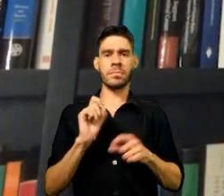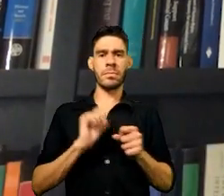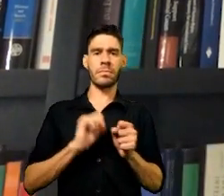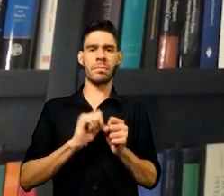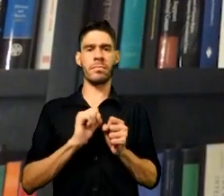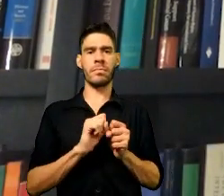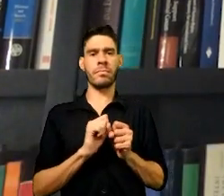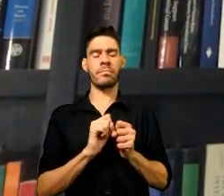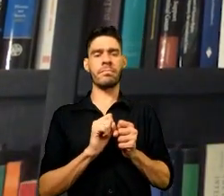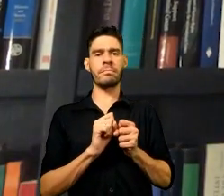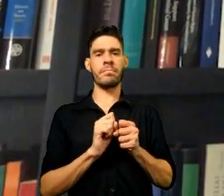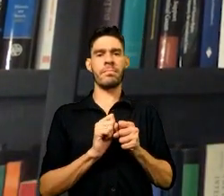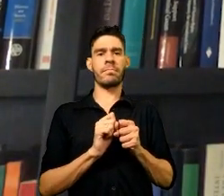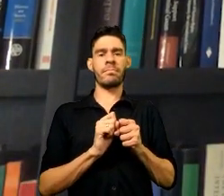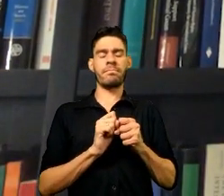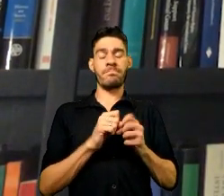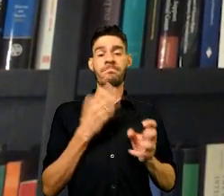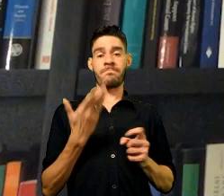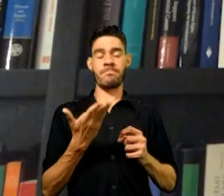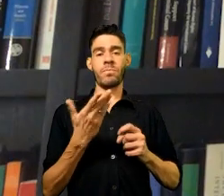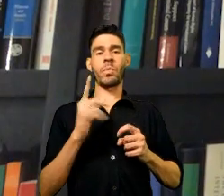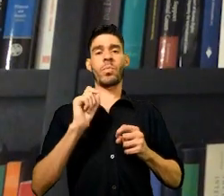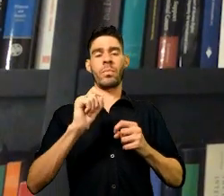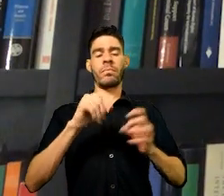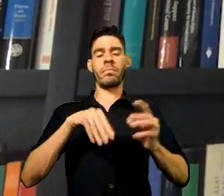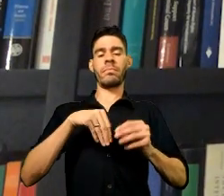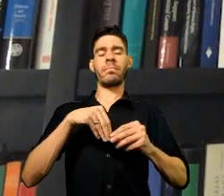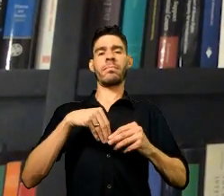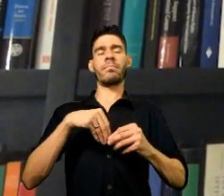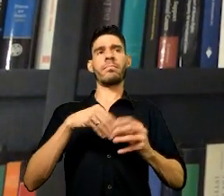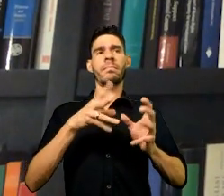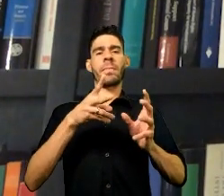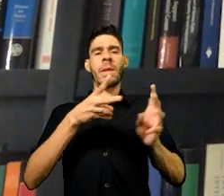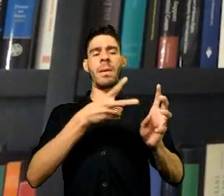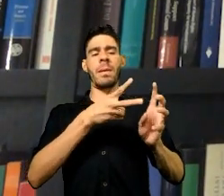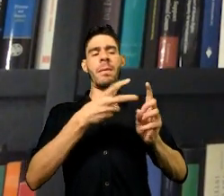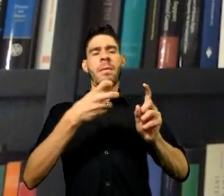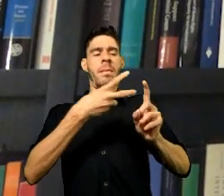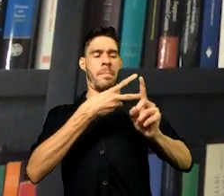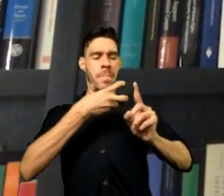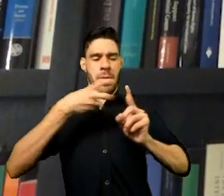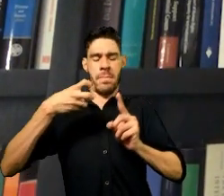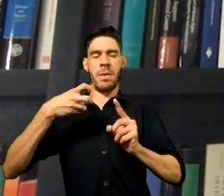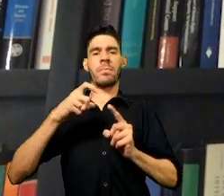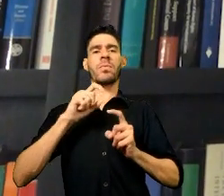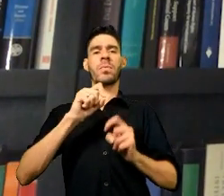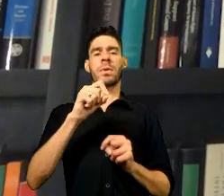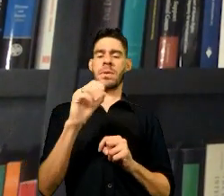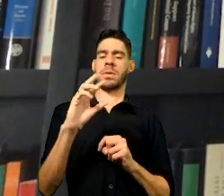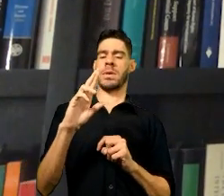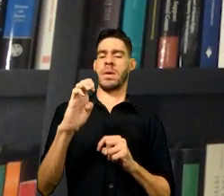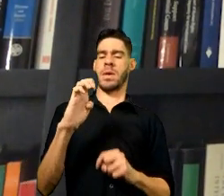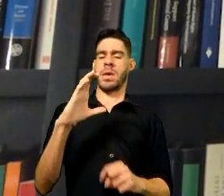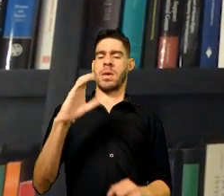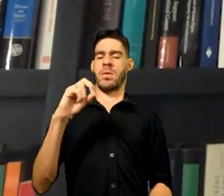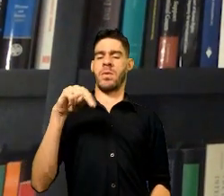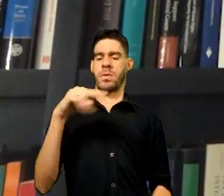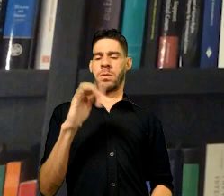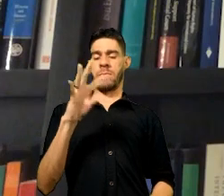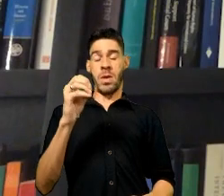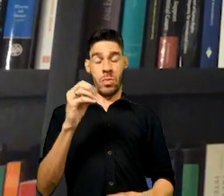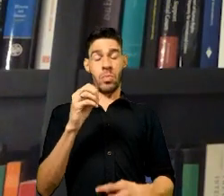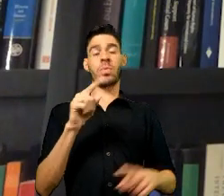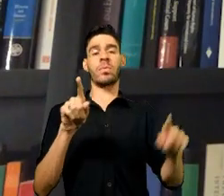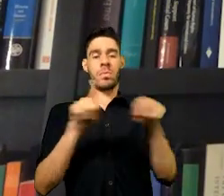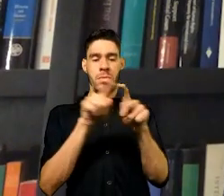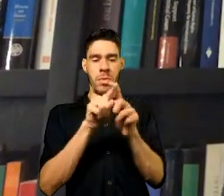âmbito da realização desses atos envolve o reconhecimento. O